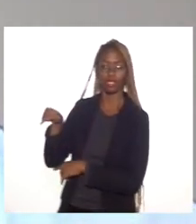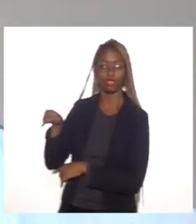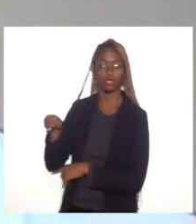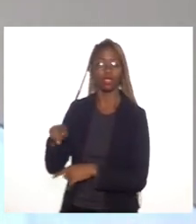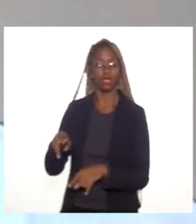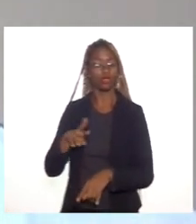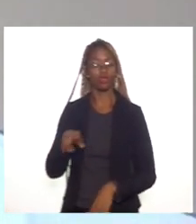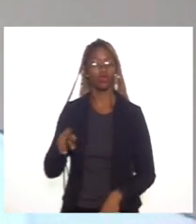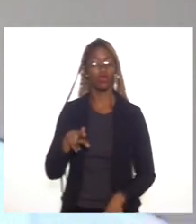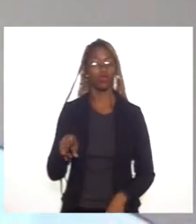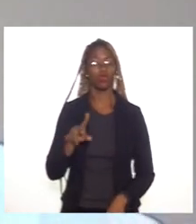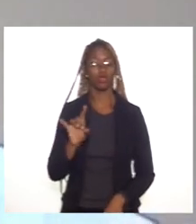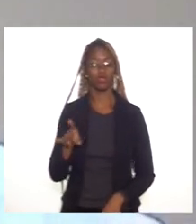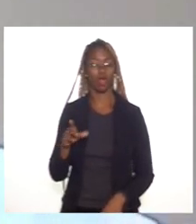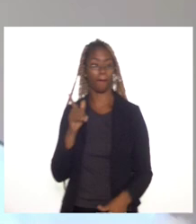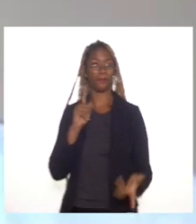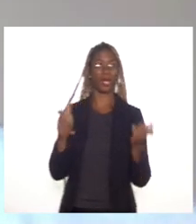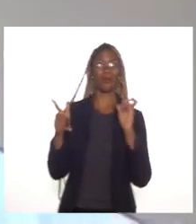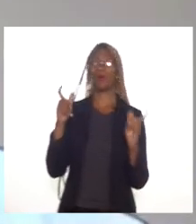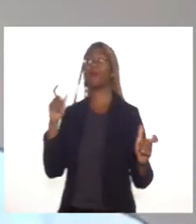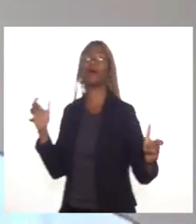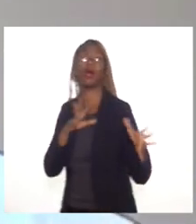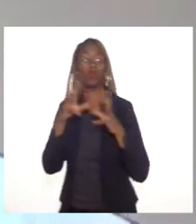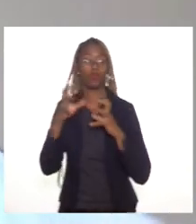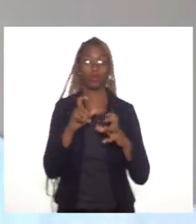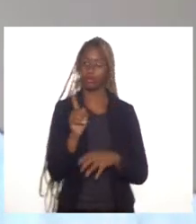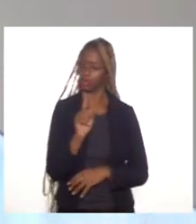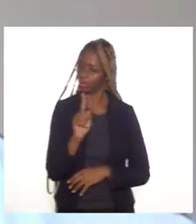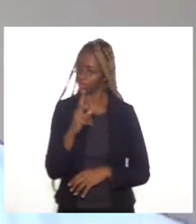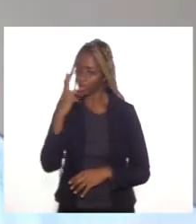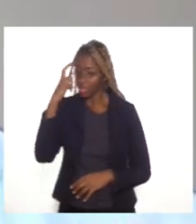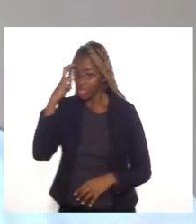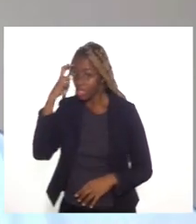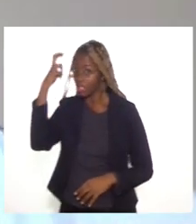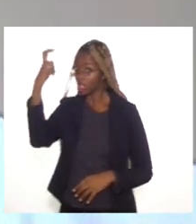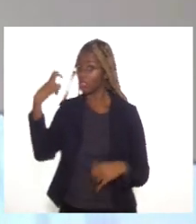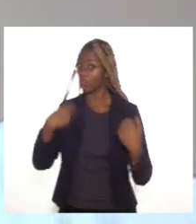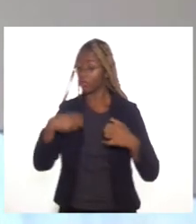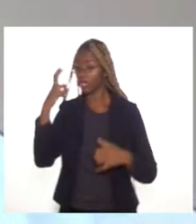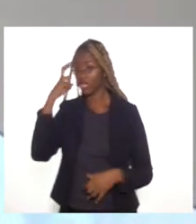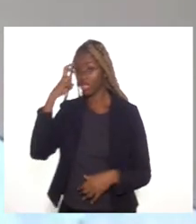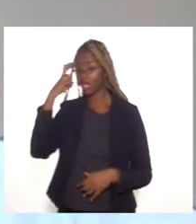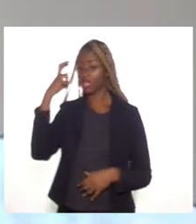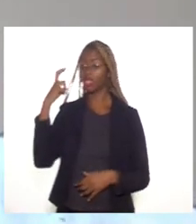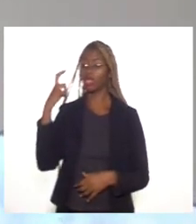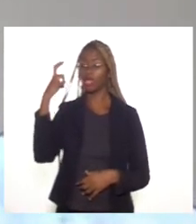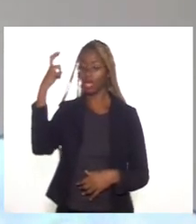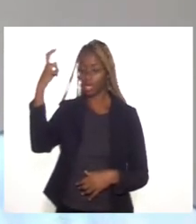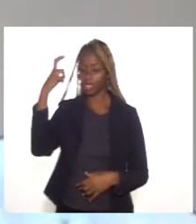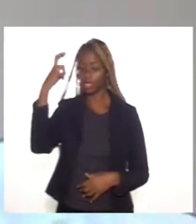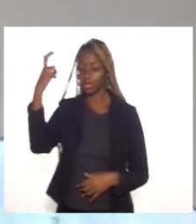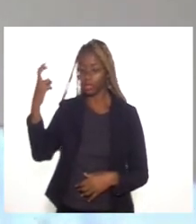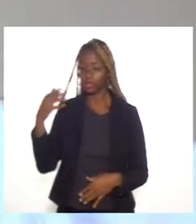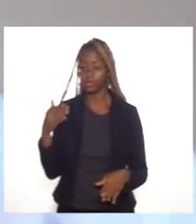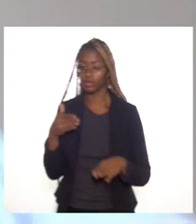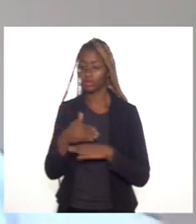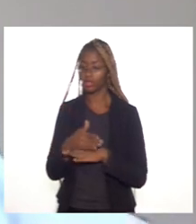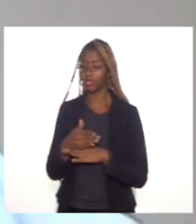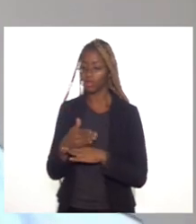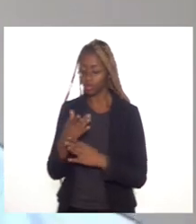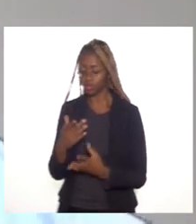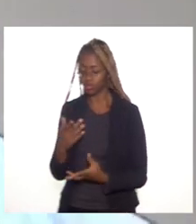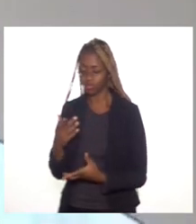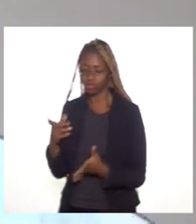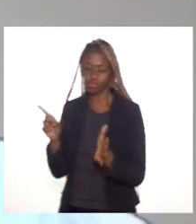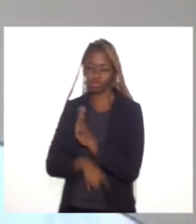não é tiro, porrada e bomba, é muita inteligência e a inteligência depende de asfixiamento dos negócios do crime e, por